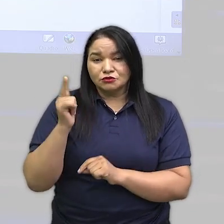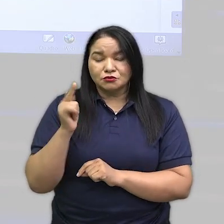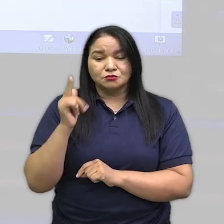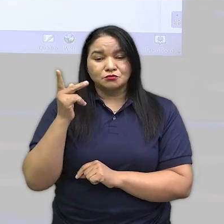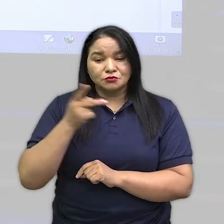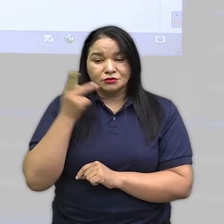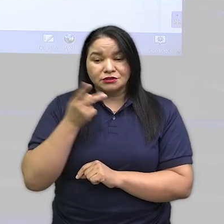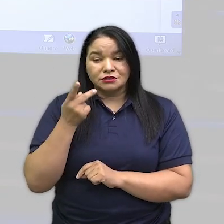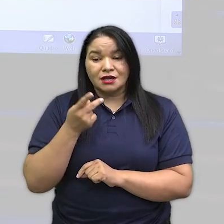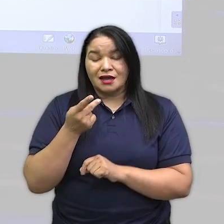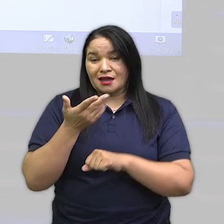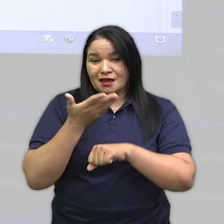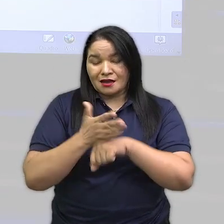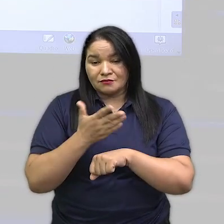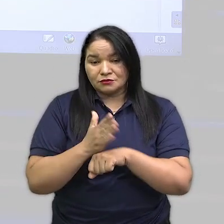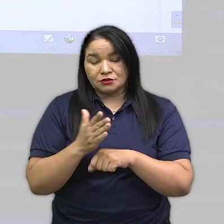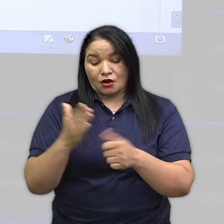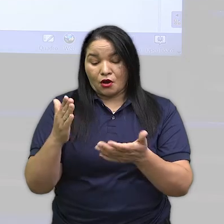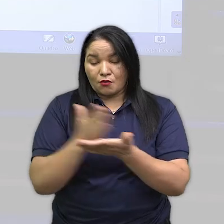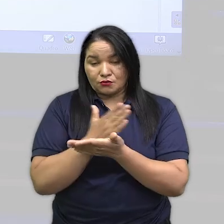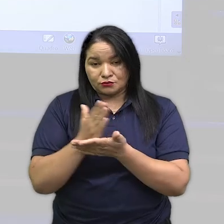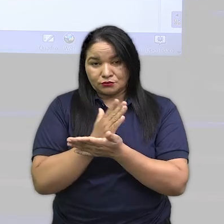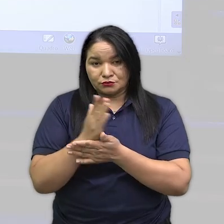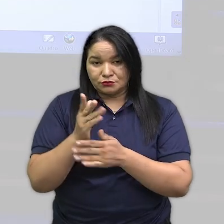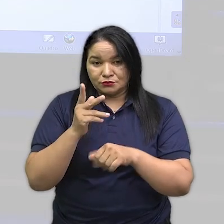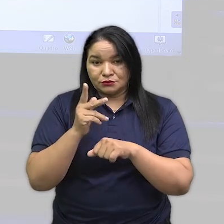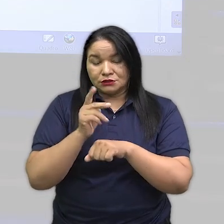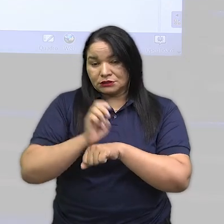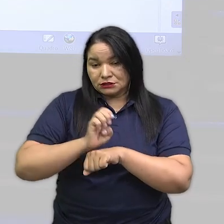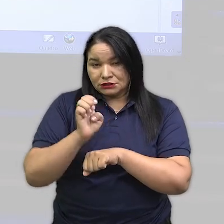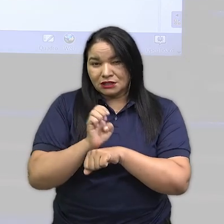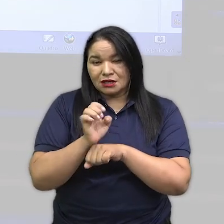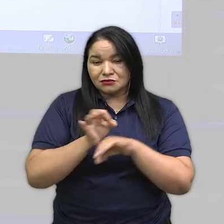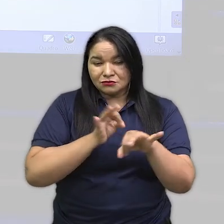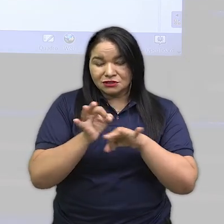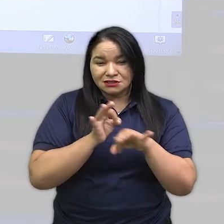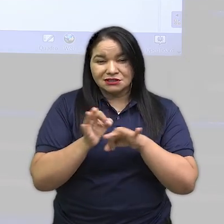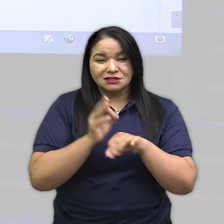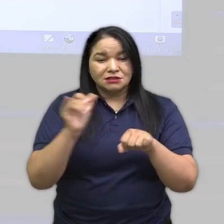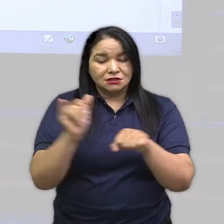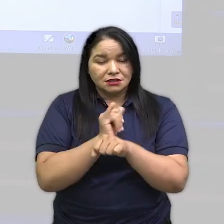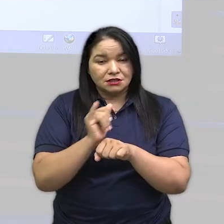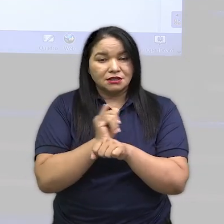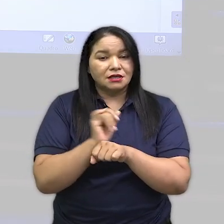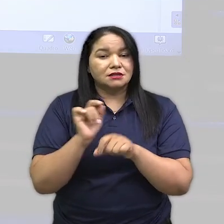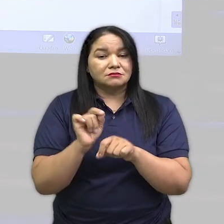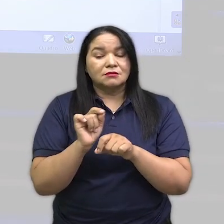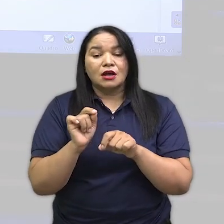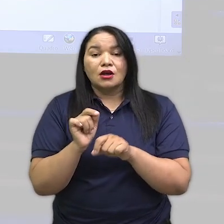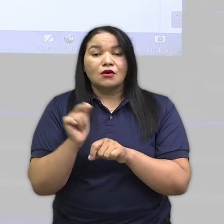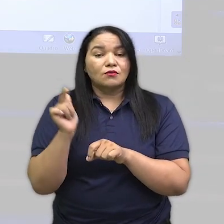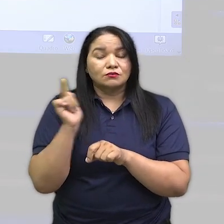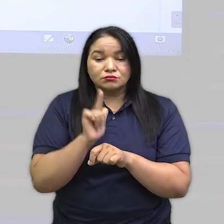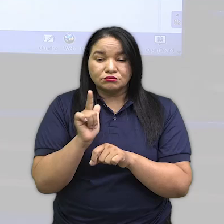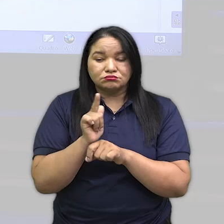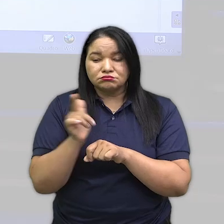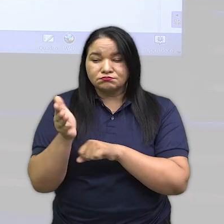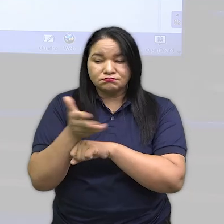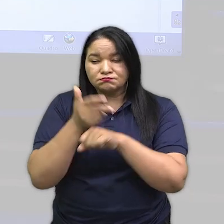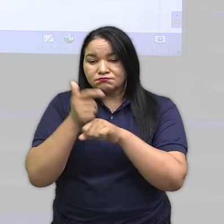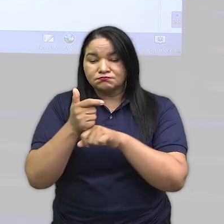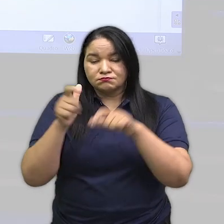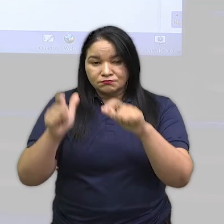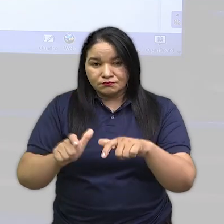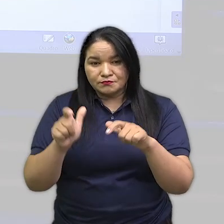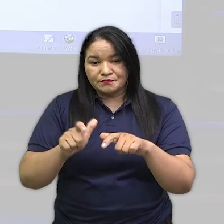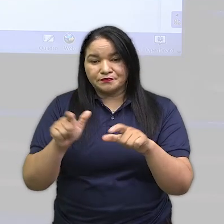os estados, onde os países, eles vão elaborar estratégias para que a gente tenha ali a conquista de território, para que a gente tenha ali